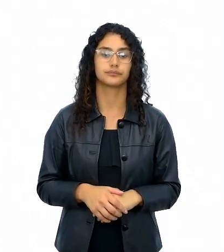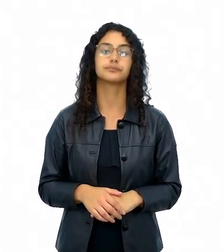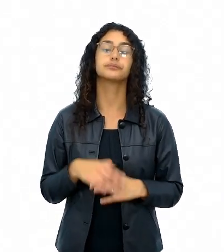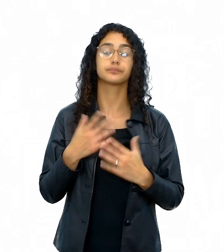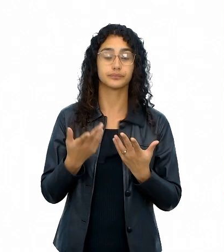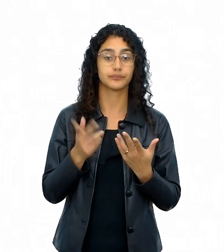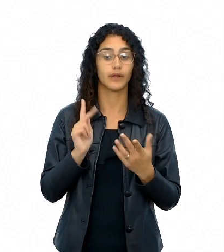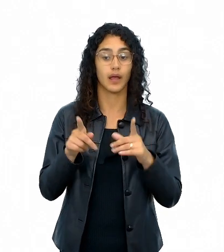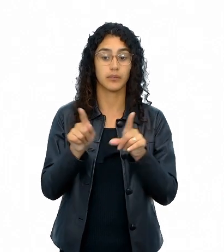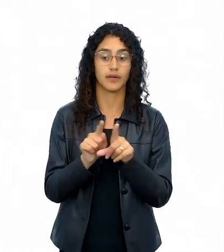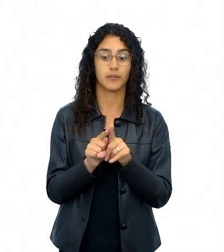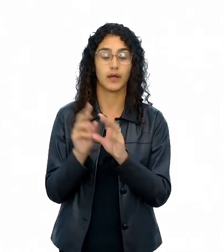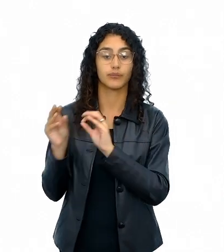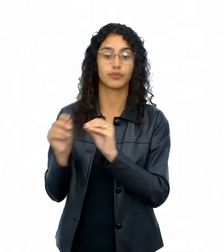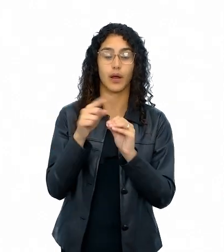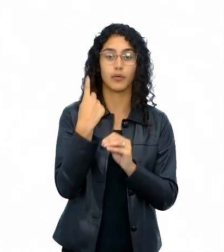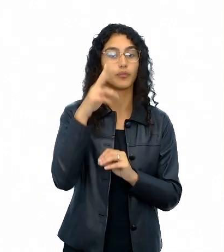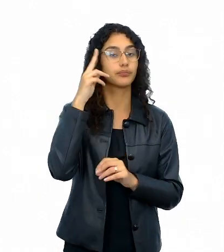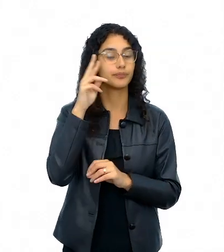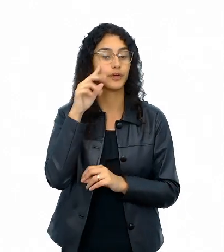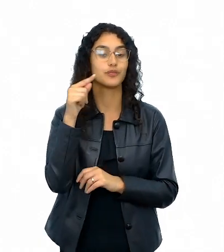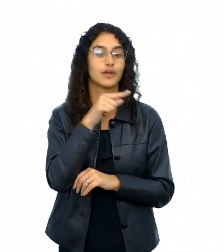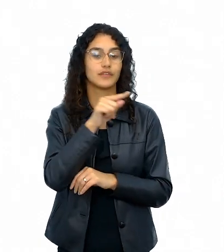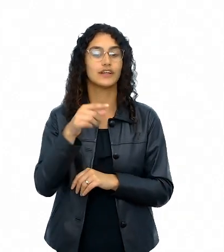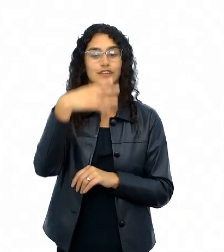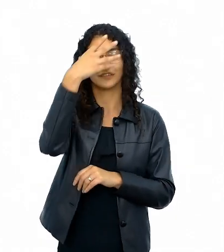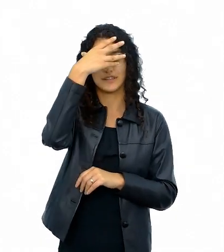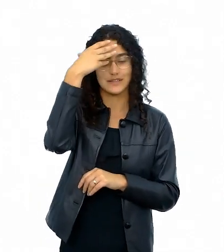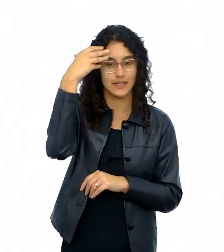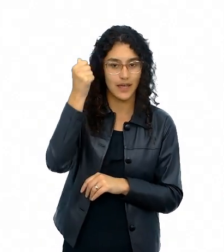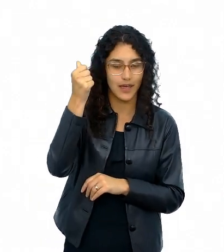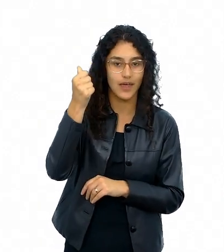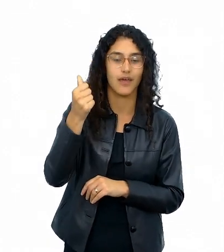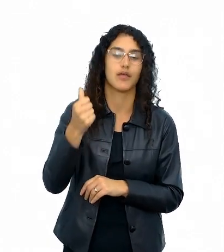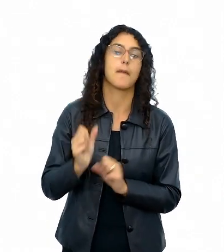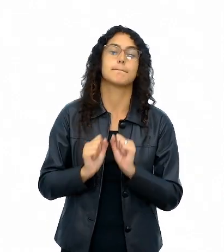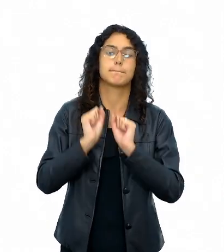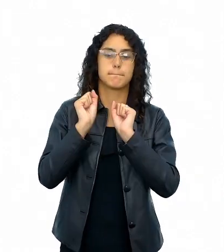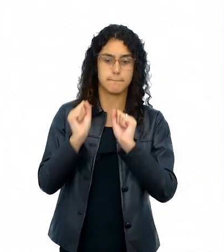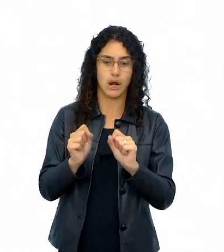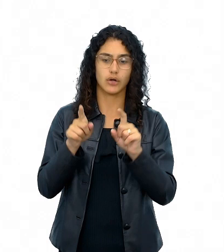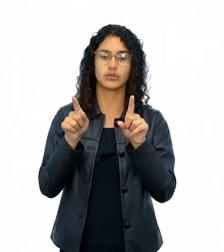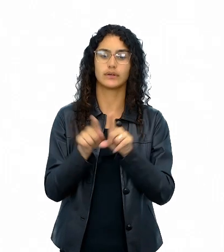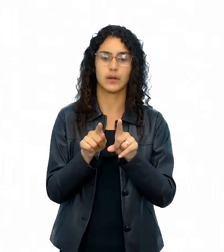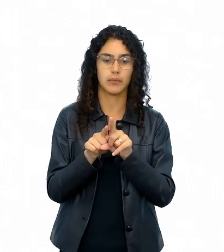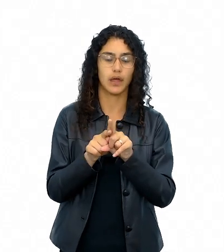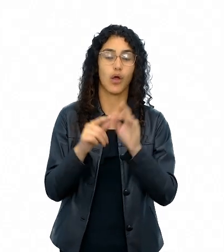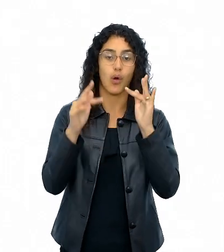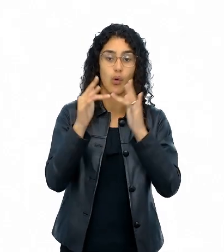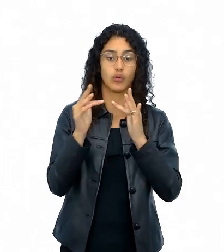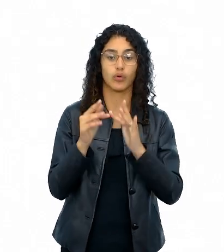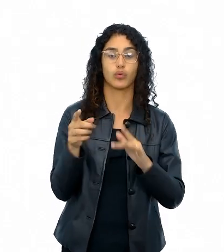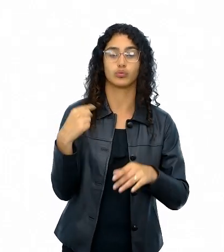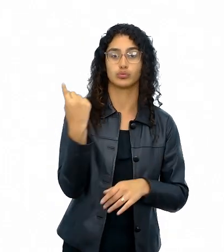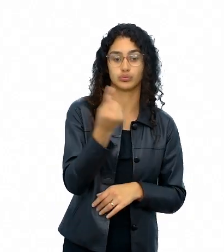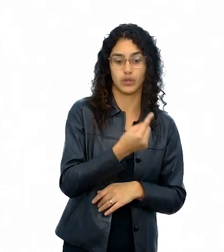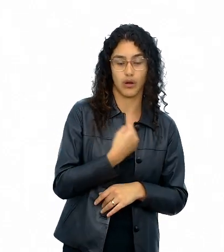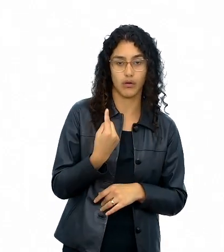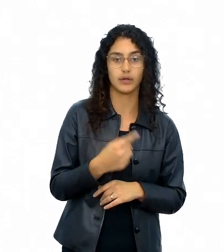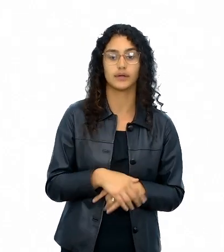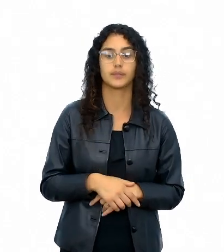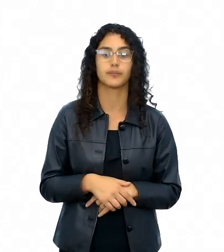Como sempre, né, trago o nosso lembrete, não se esqueçam, né, que vocês sempre poderão entrar em contato